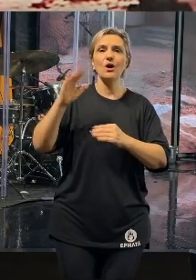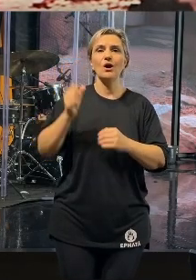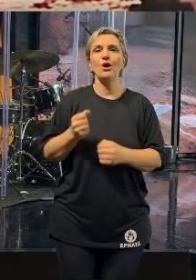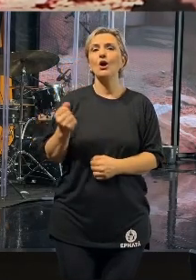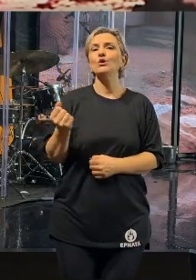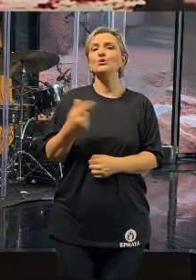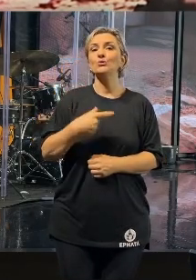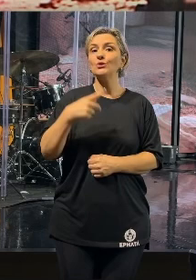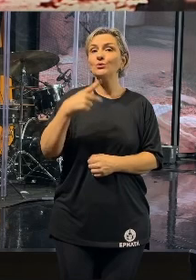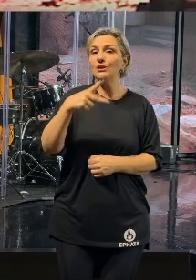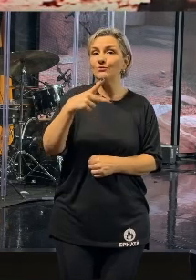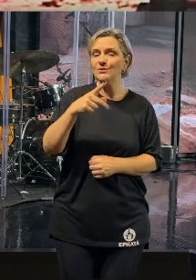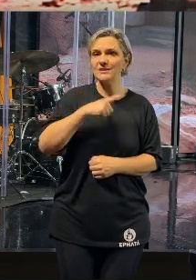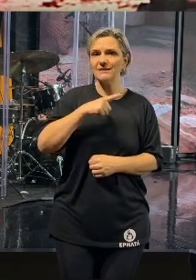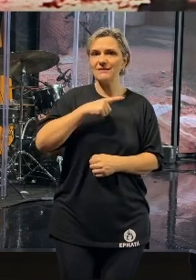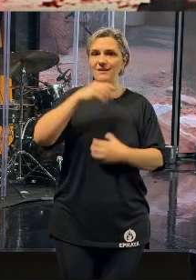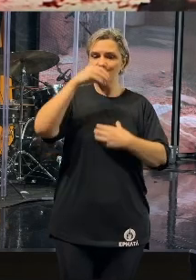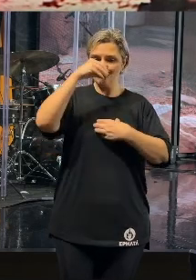que você carrega.